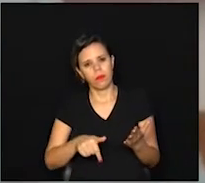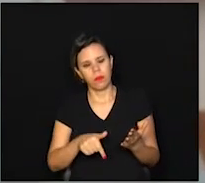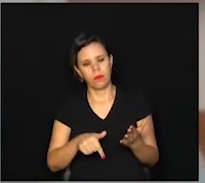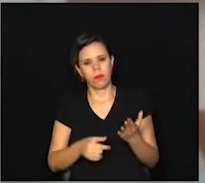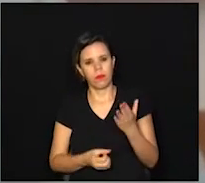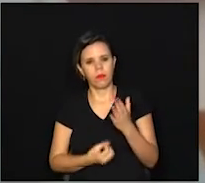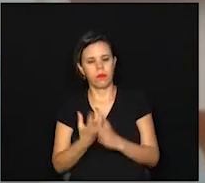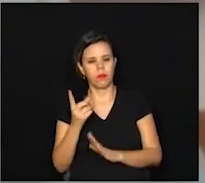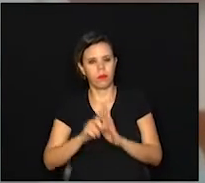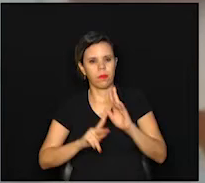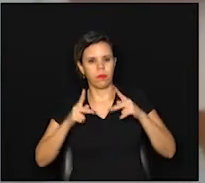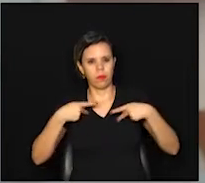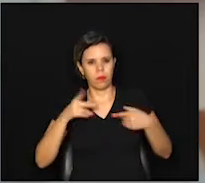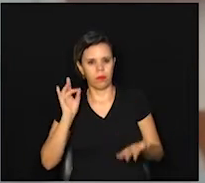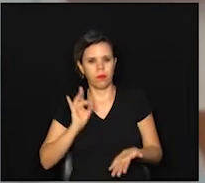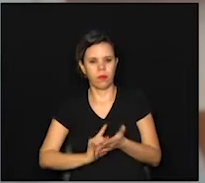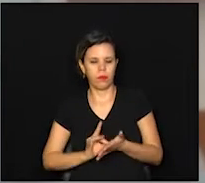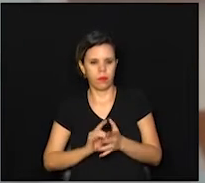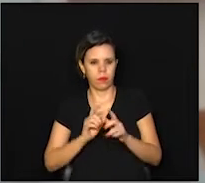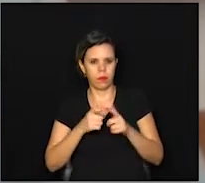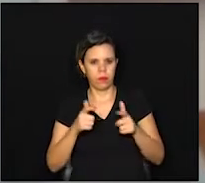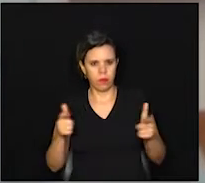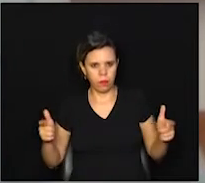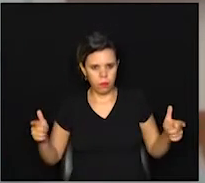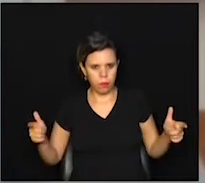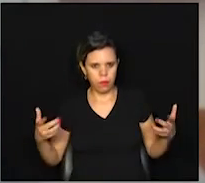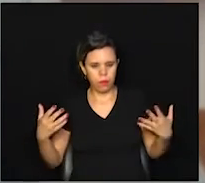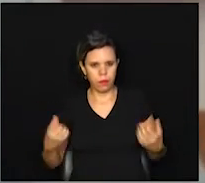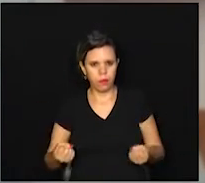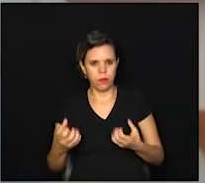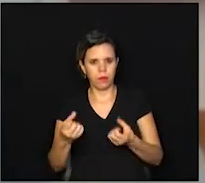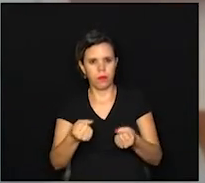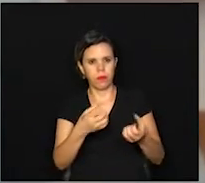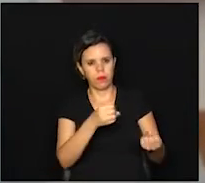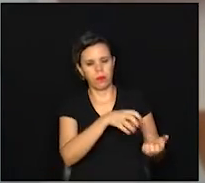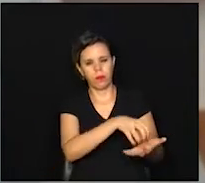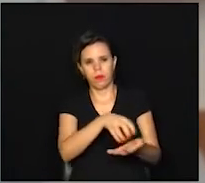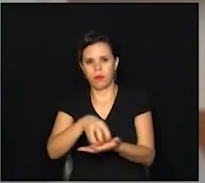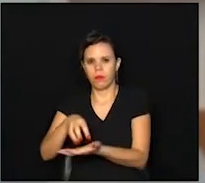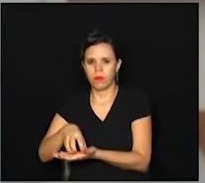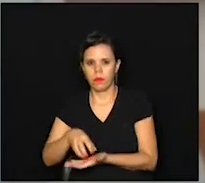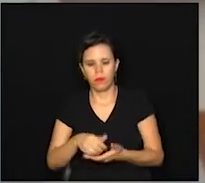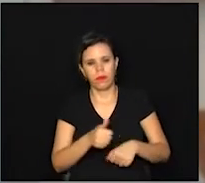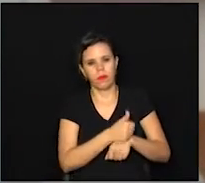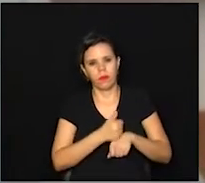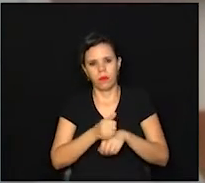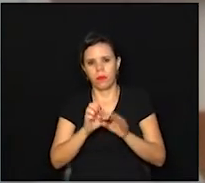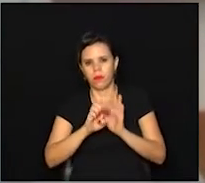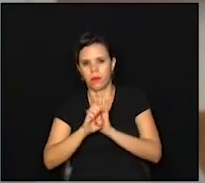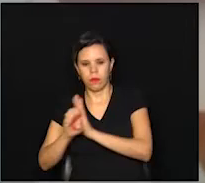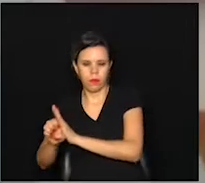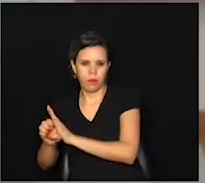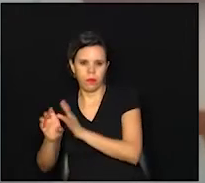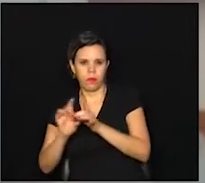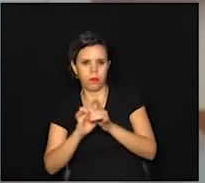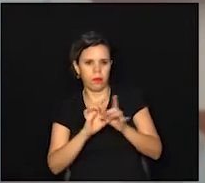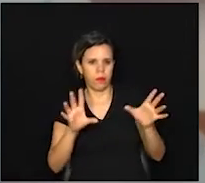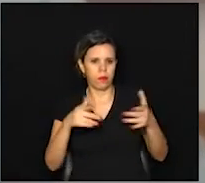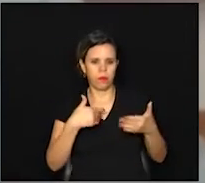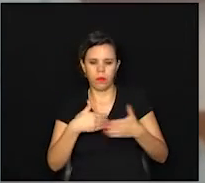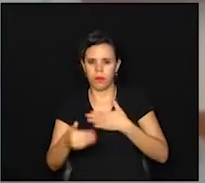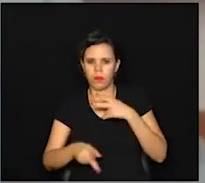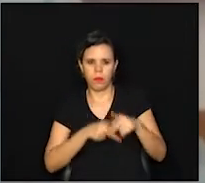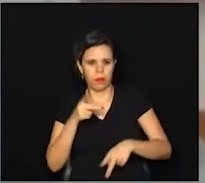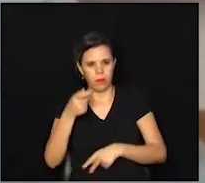dos direitos humanos, que é uma maneira muito mais ampla, que contempla diversos setores. Os setores da esquerda, os setores liberais, as pessoas de